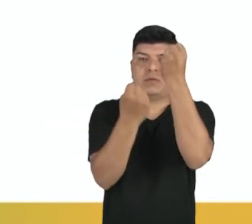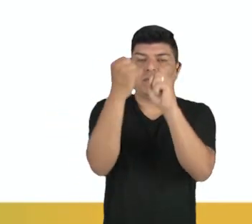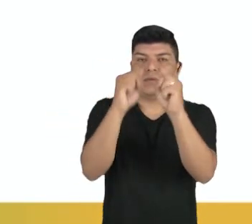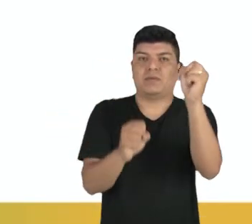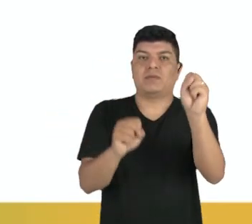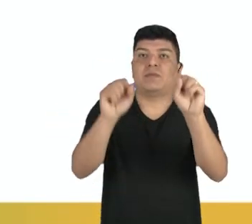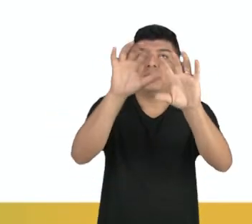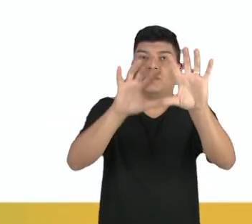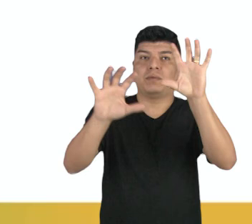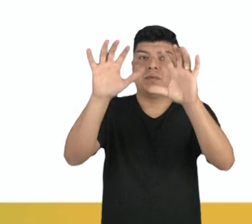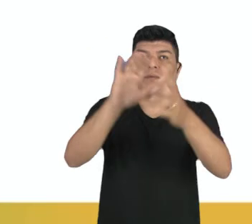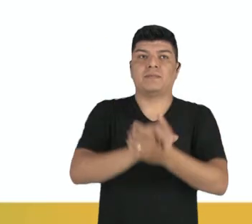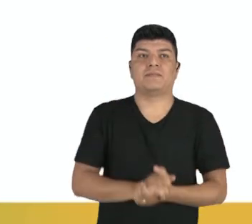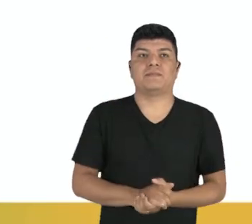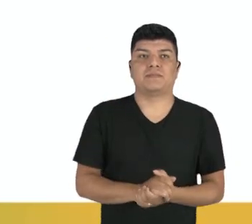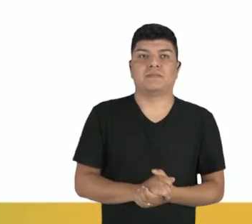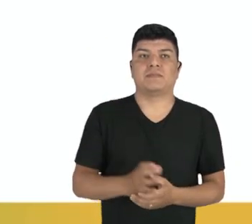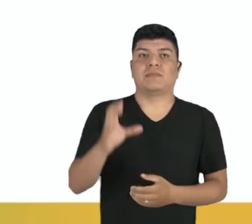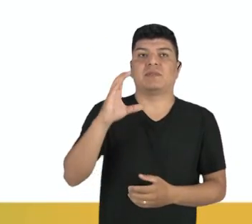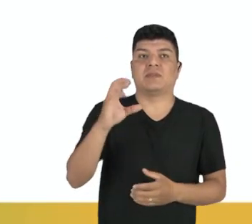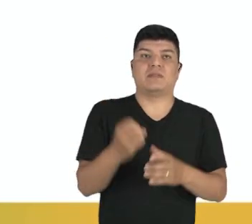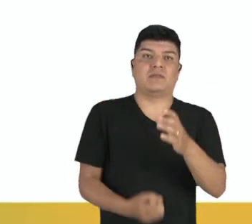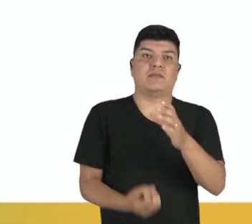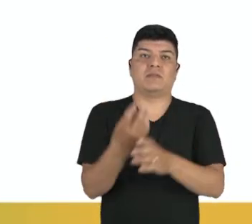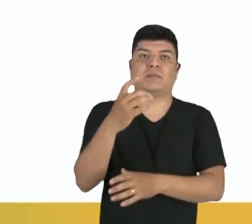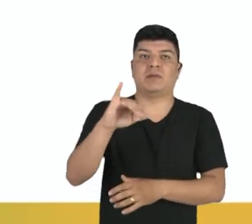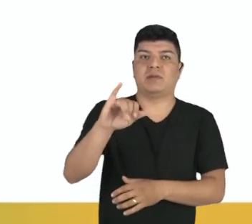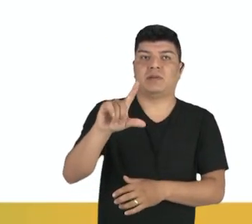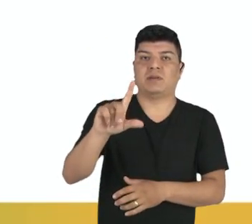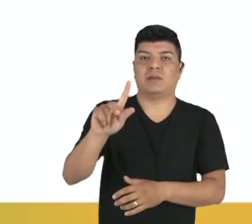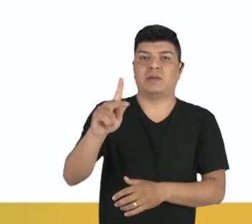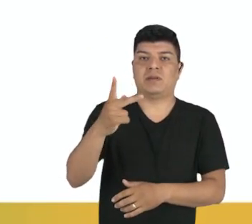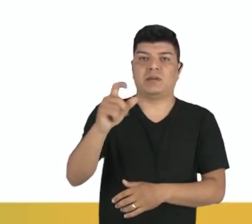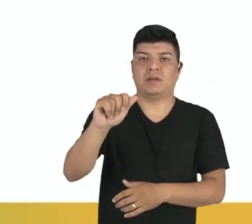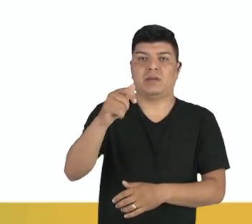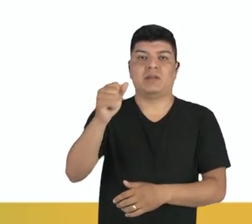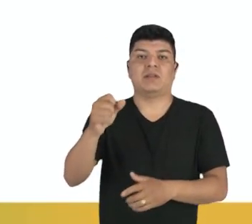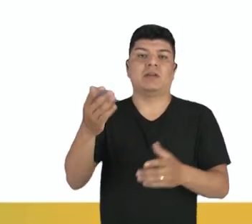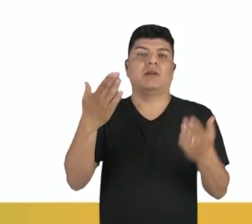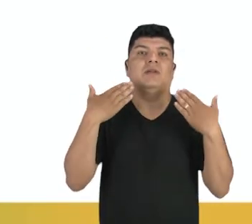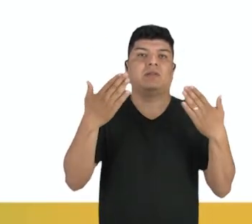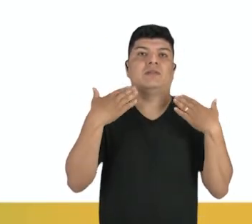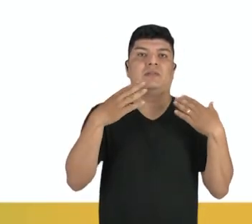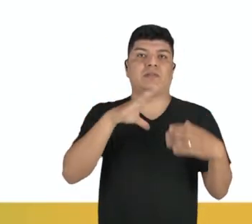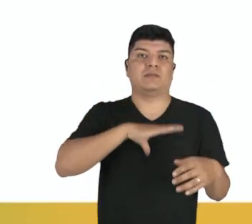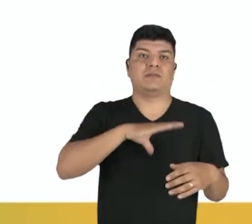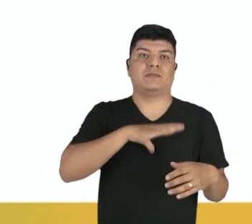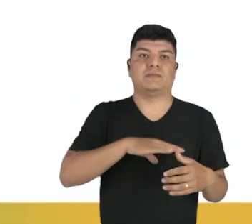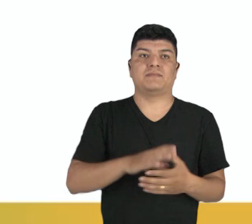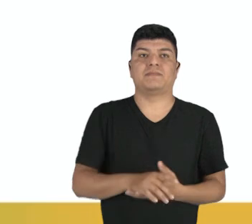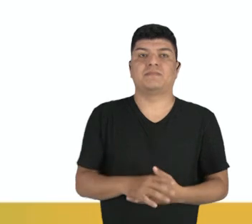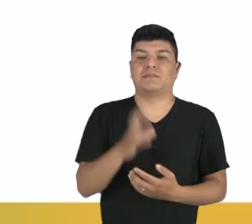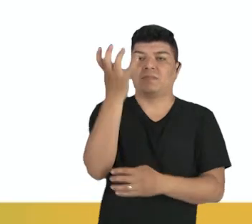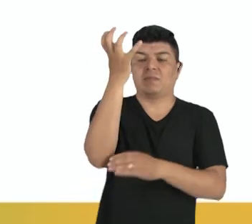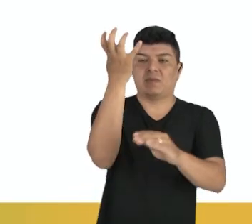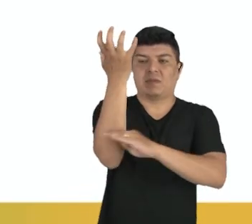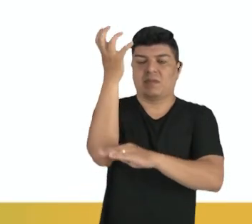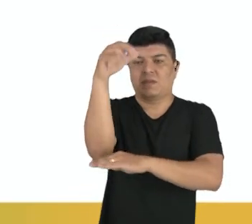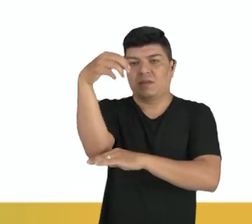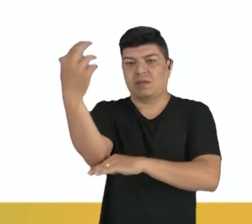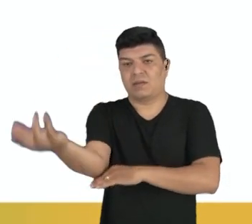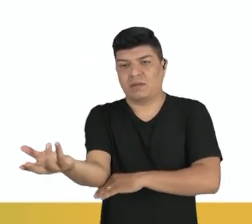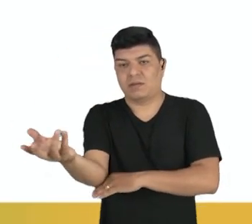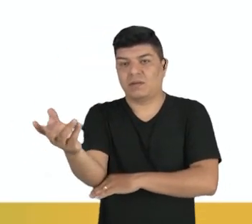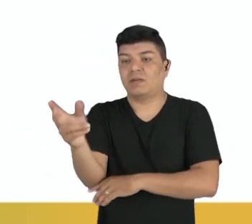à atmosfera. C, formação de ilhas de calor nos grandes centros urbanos. D, desflorestamento de áreas destinadas